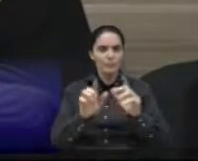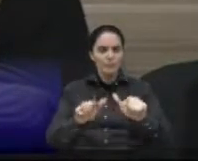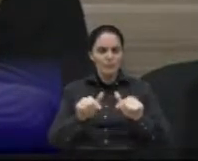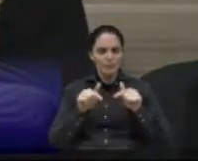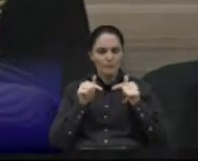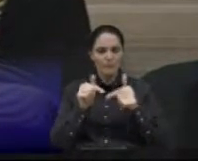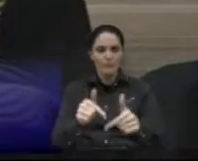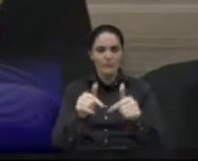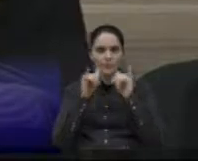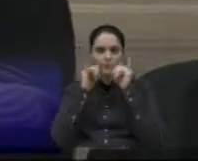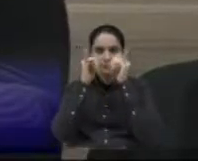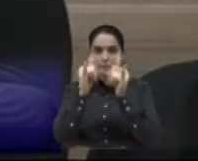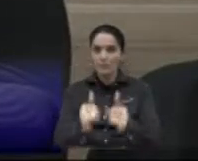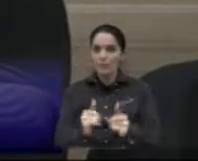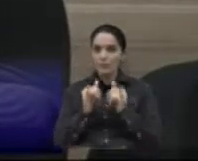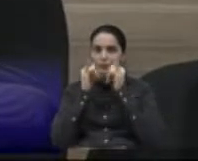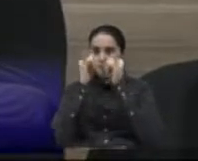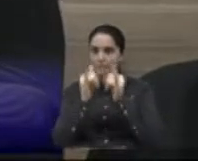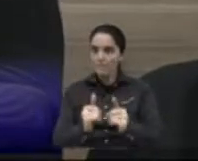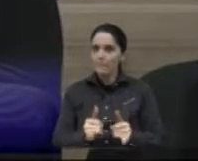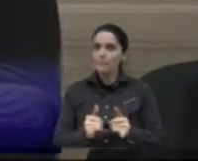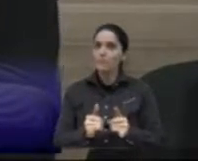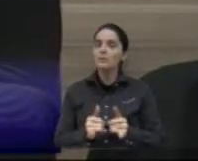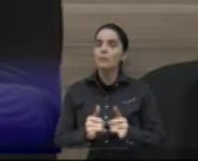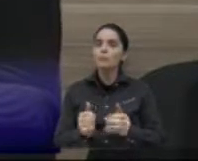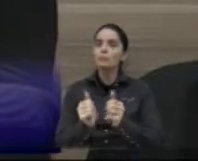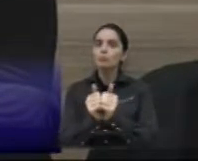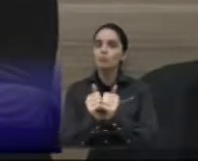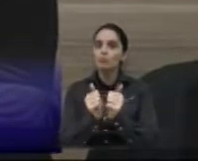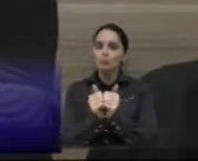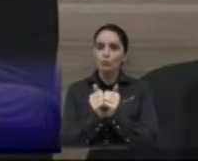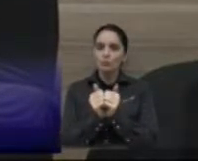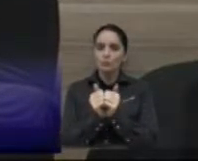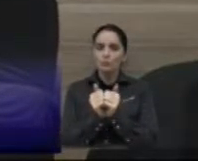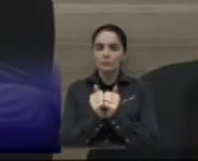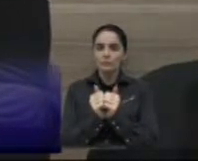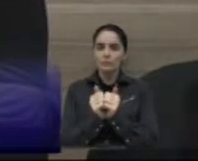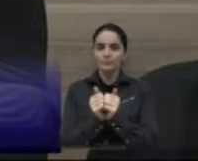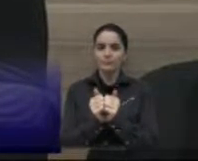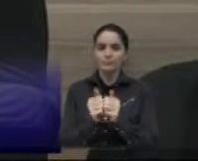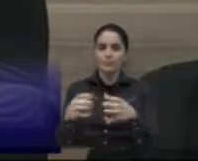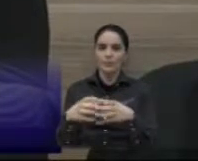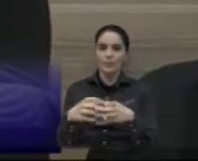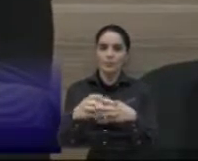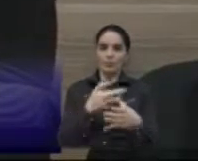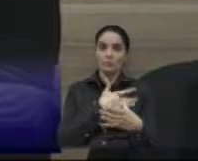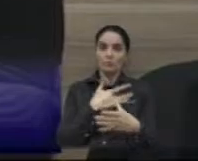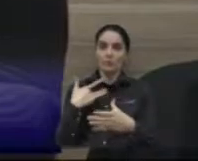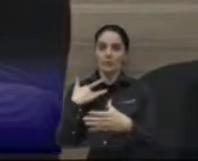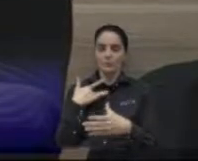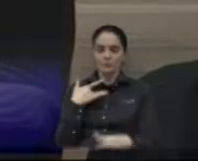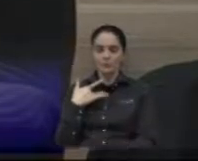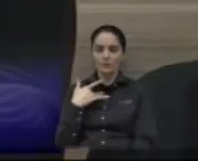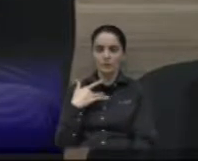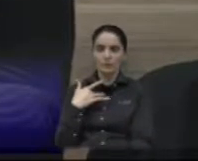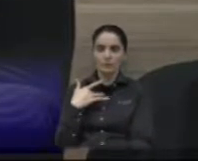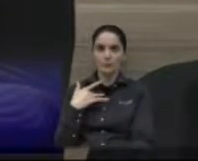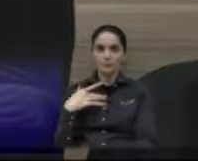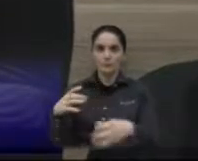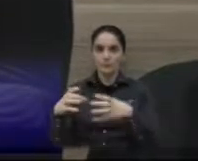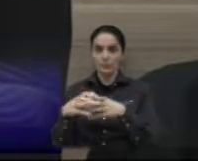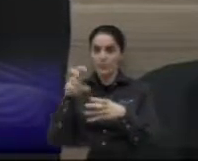em campanhas, juntamente com a Comissão da Saúde, que é formada por